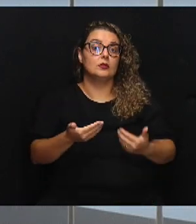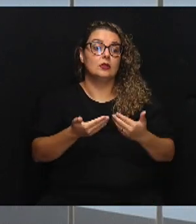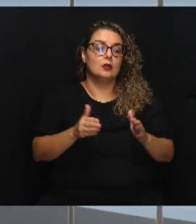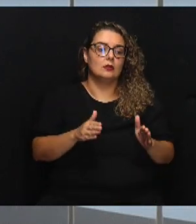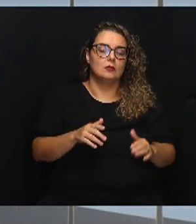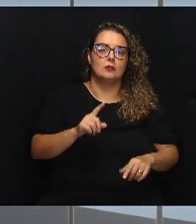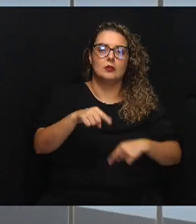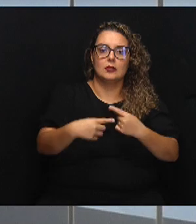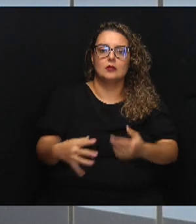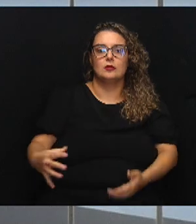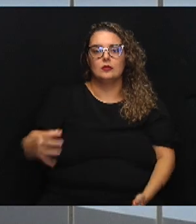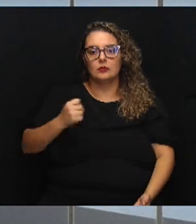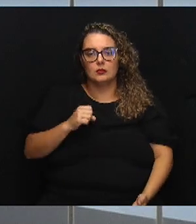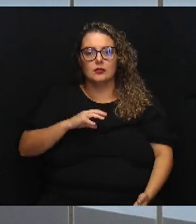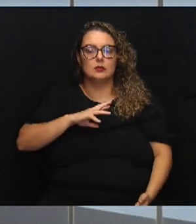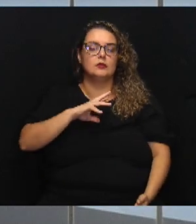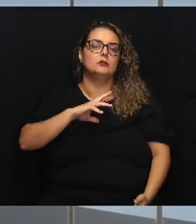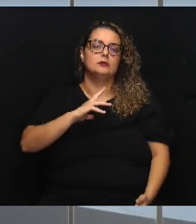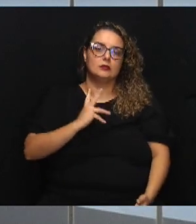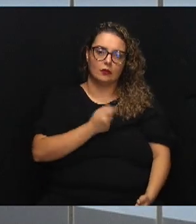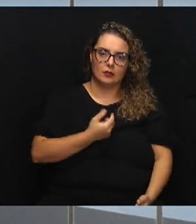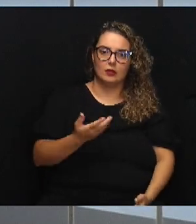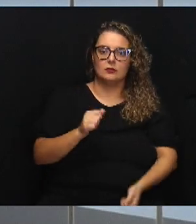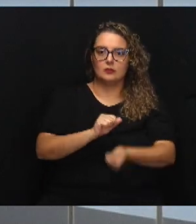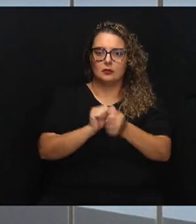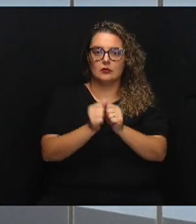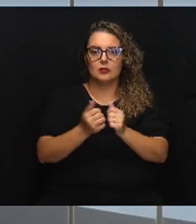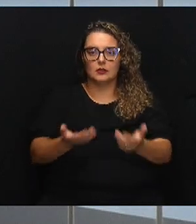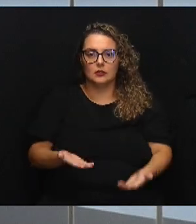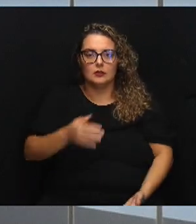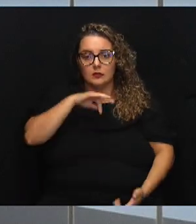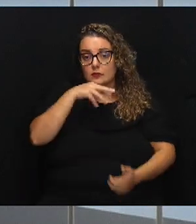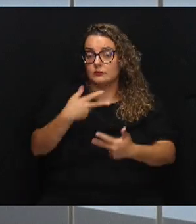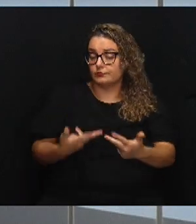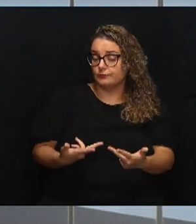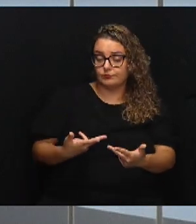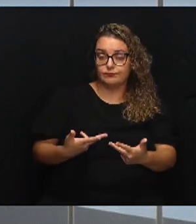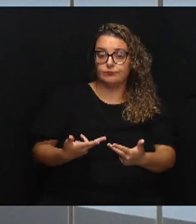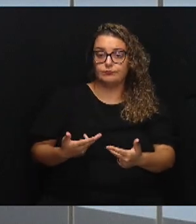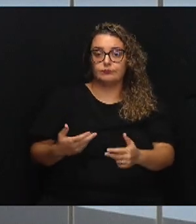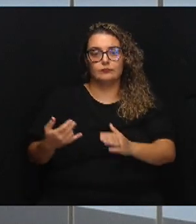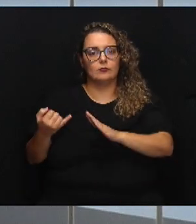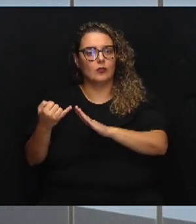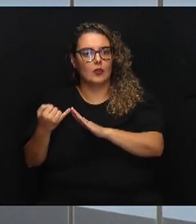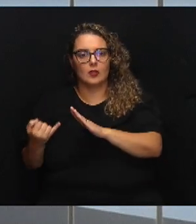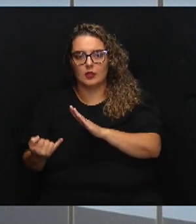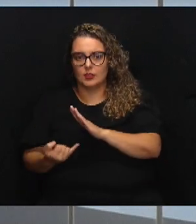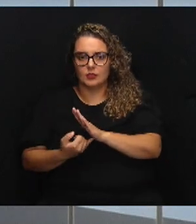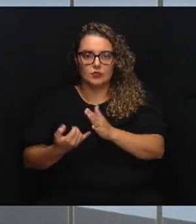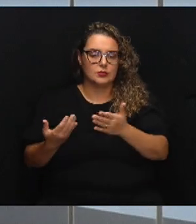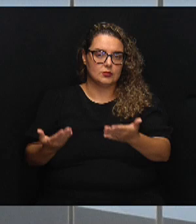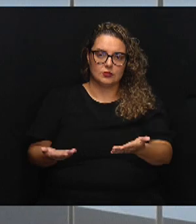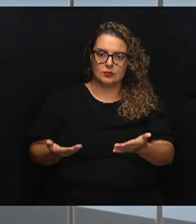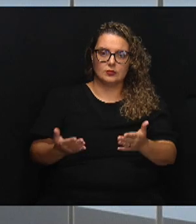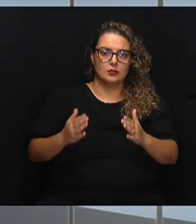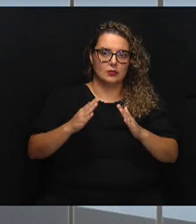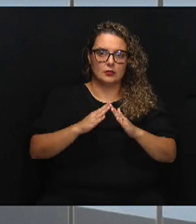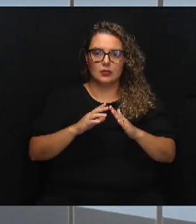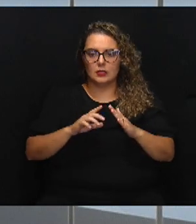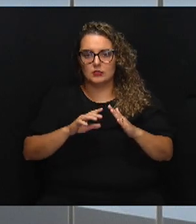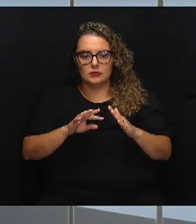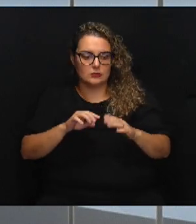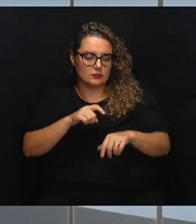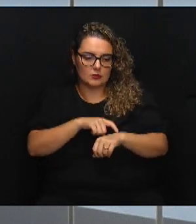outro seja resgatado, reabilitado, e aquele animal, ele estando mesmo em entidades, né, lares